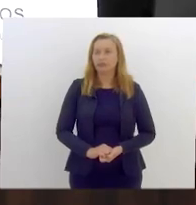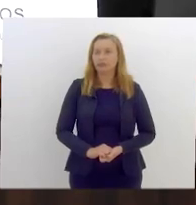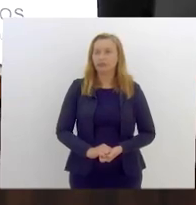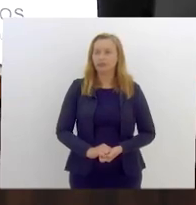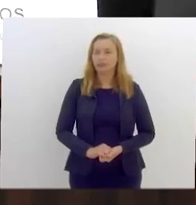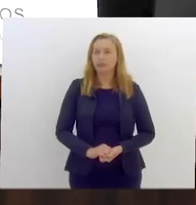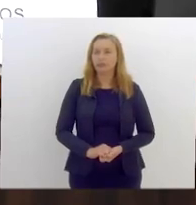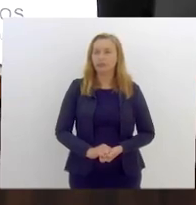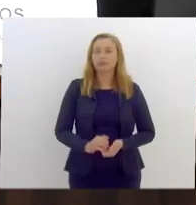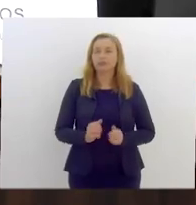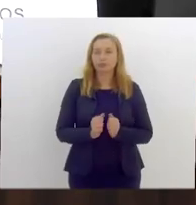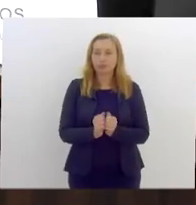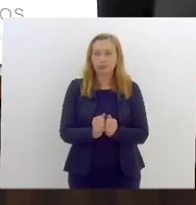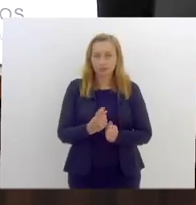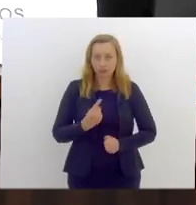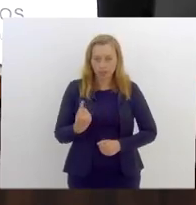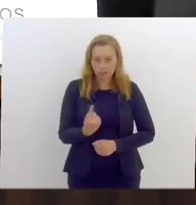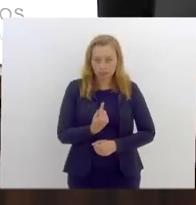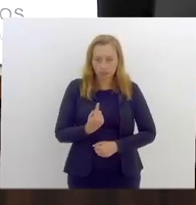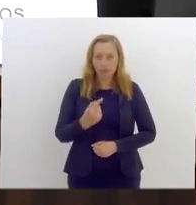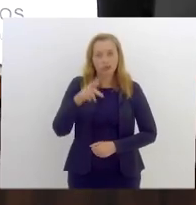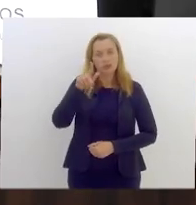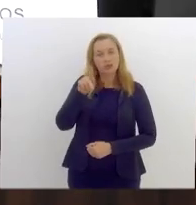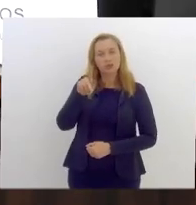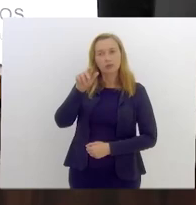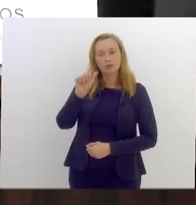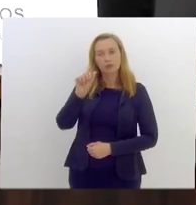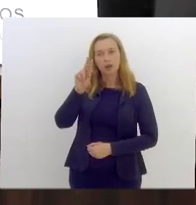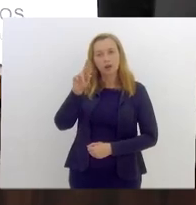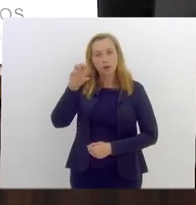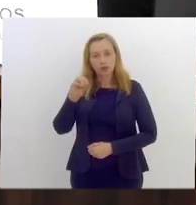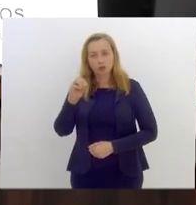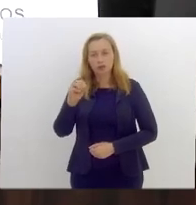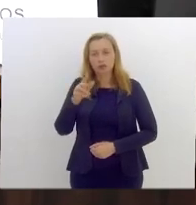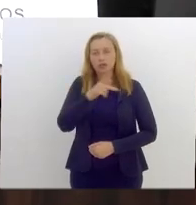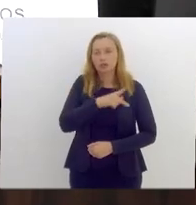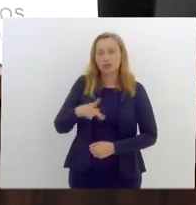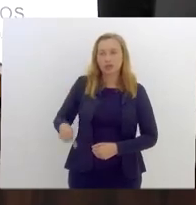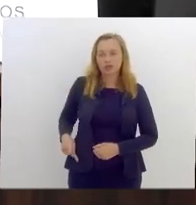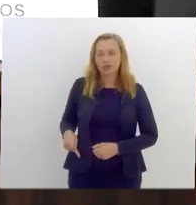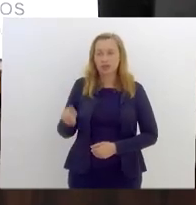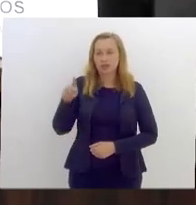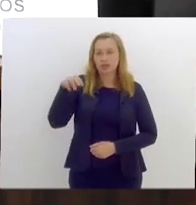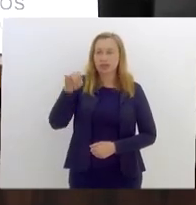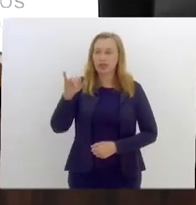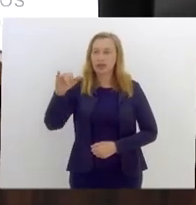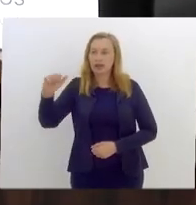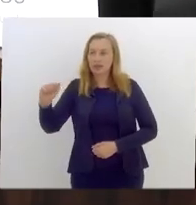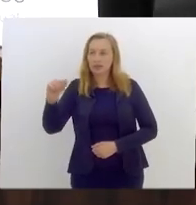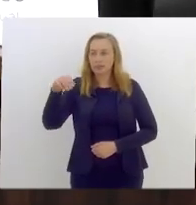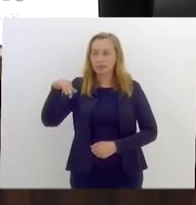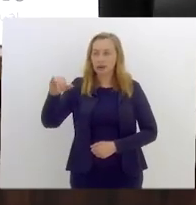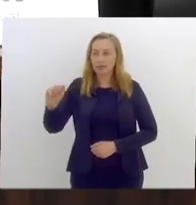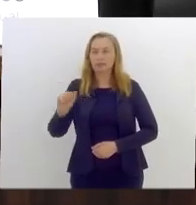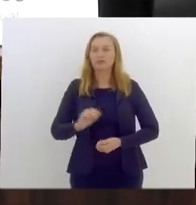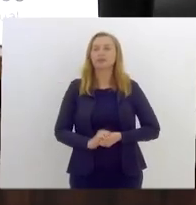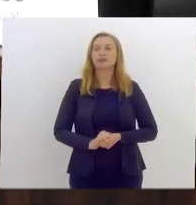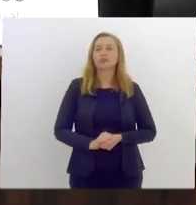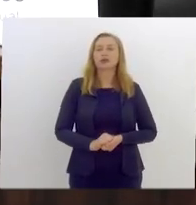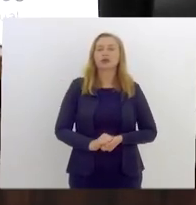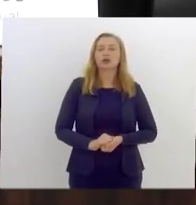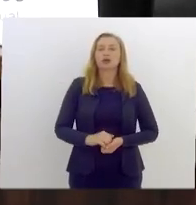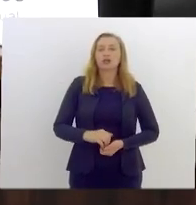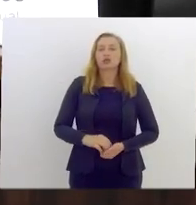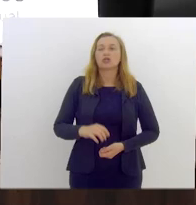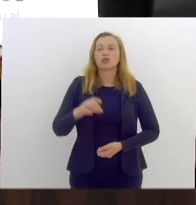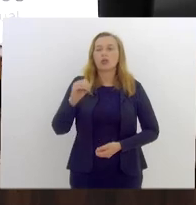Estão conosco Paulo Neymaier, presidente do Instituto Neymaier, seja bem-vindo. Tenente-coronel José